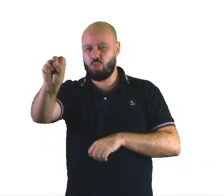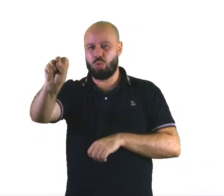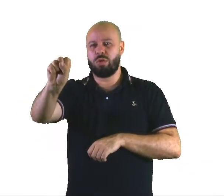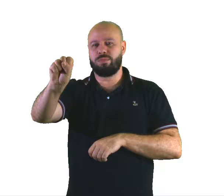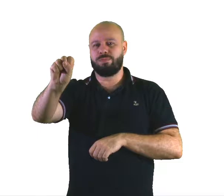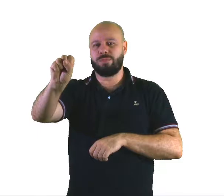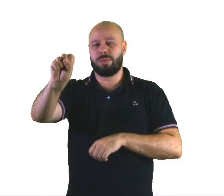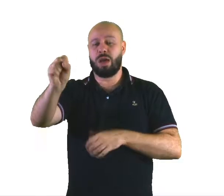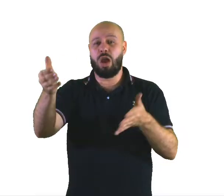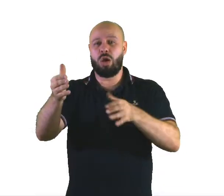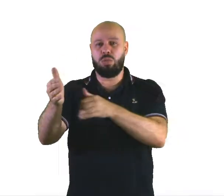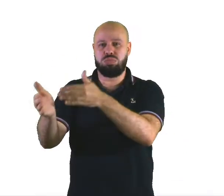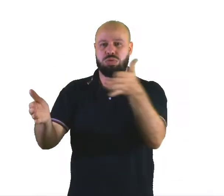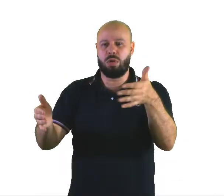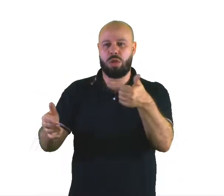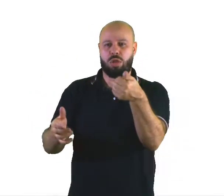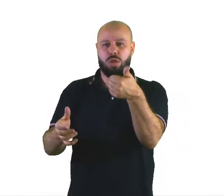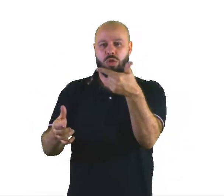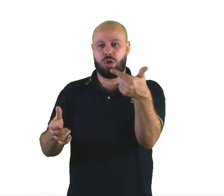7.938 e agora são